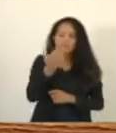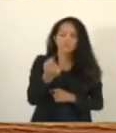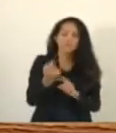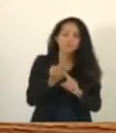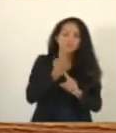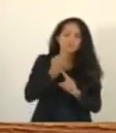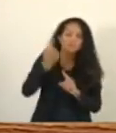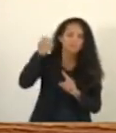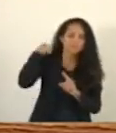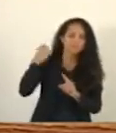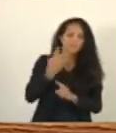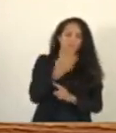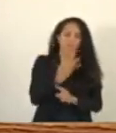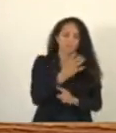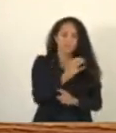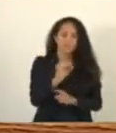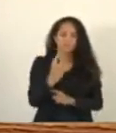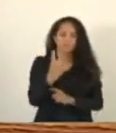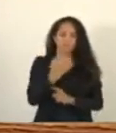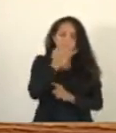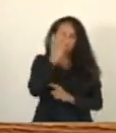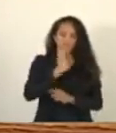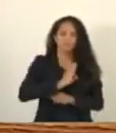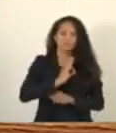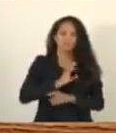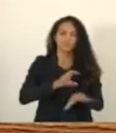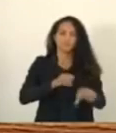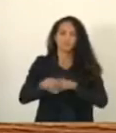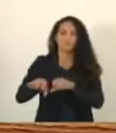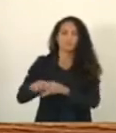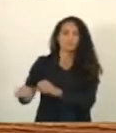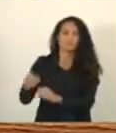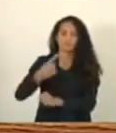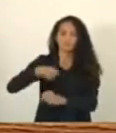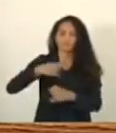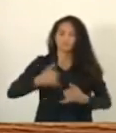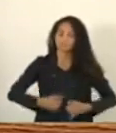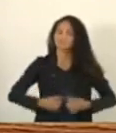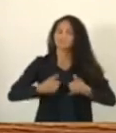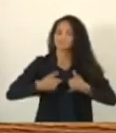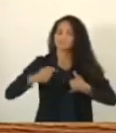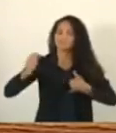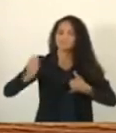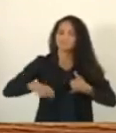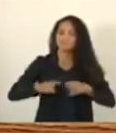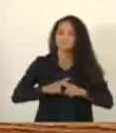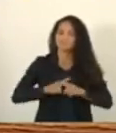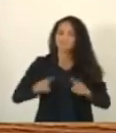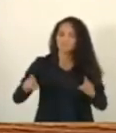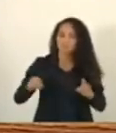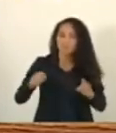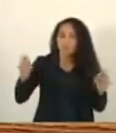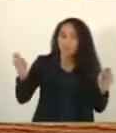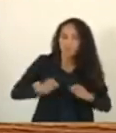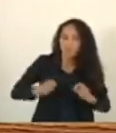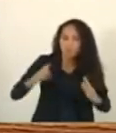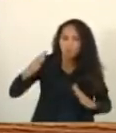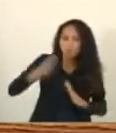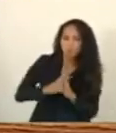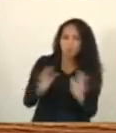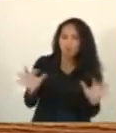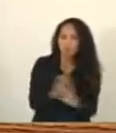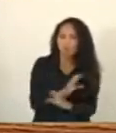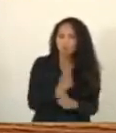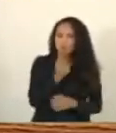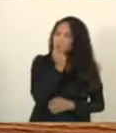desses 401 policiais. Ficamos muito satisfeitos que, embora não tenha atingido totalmente o